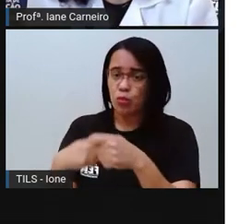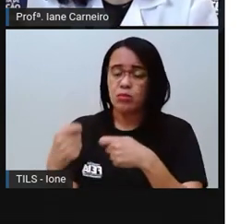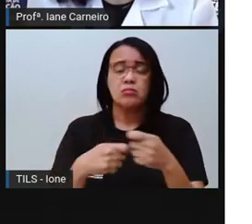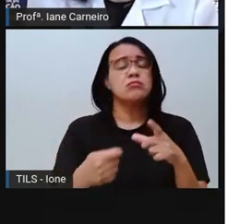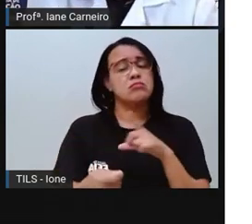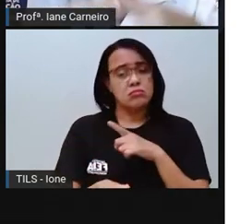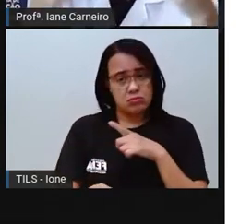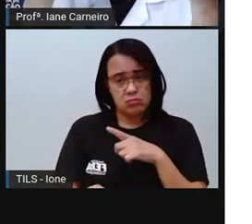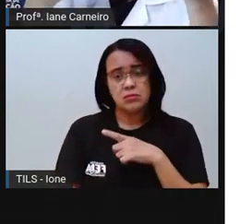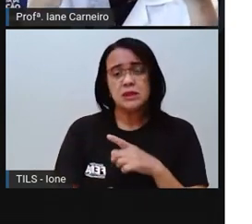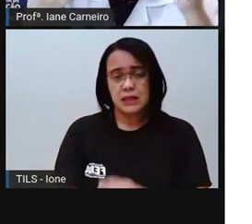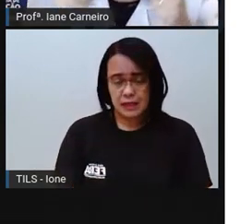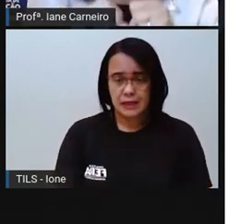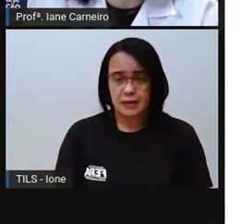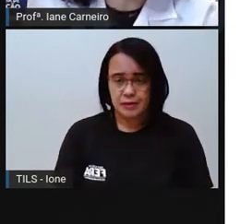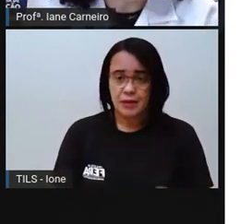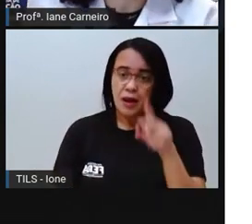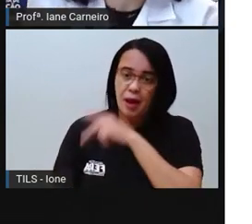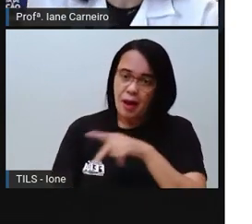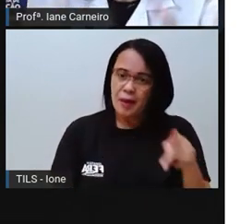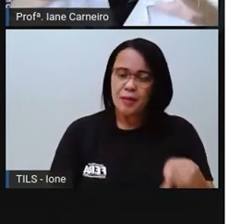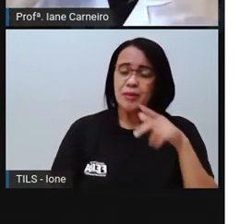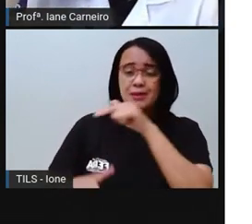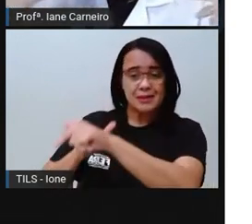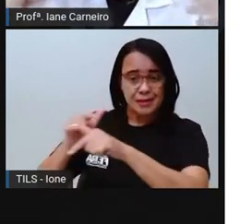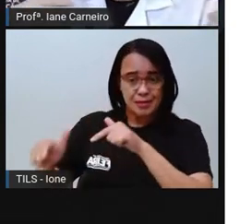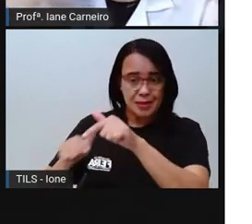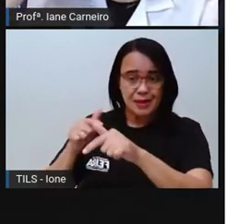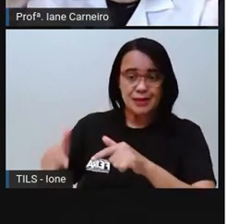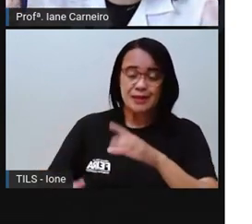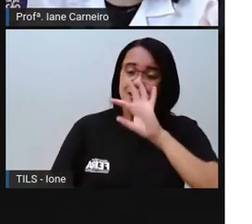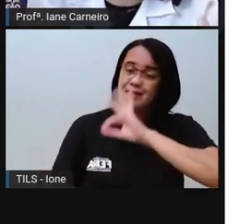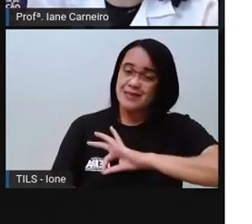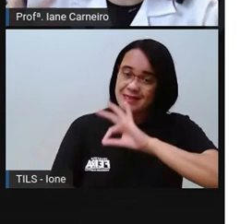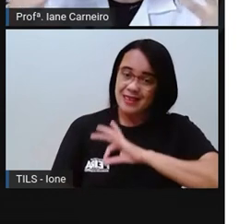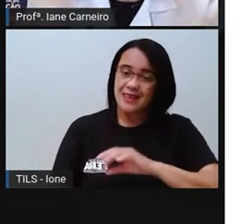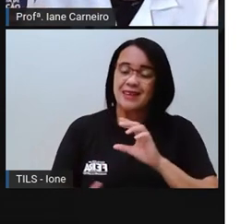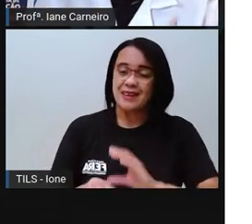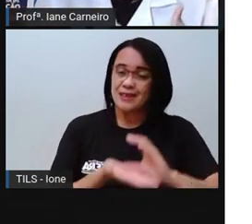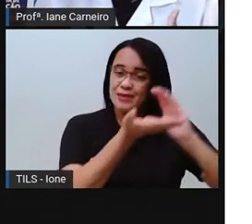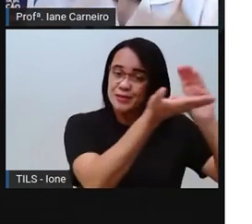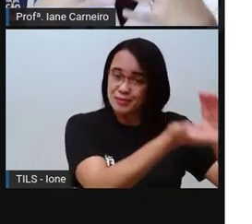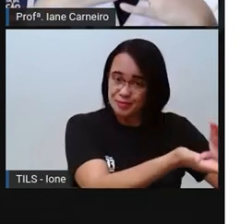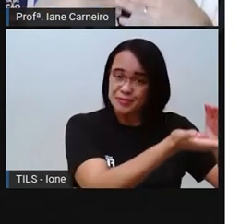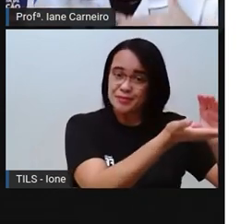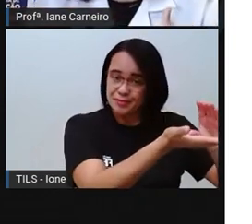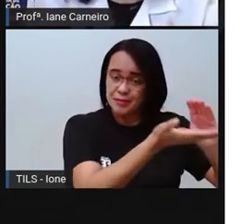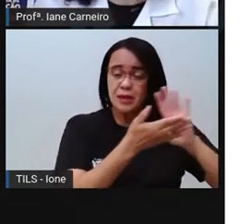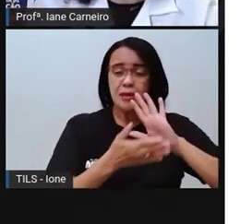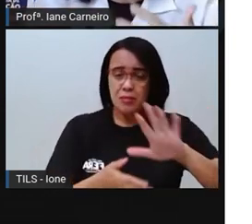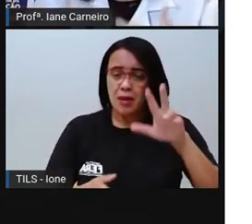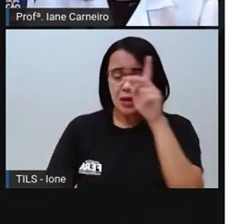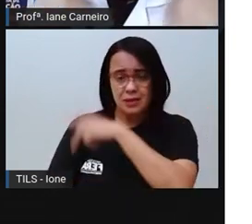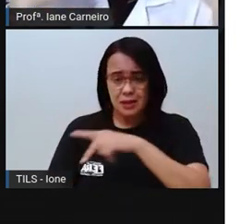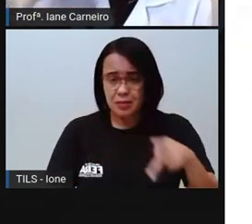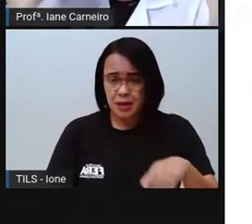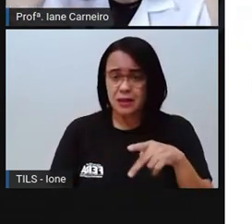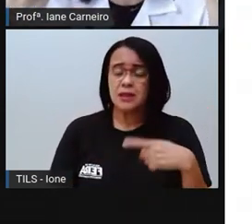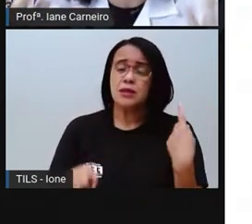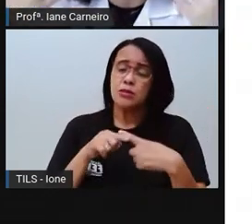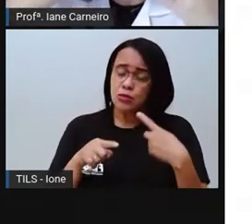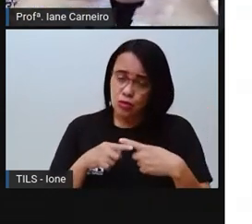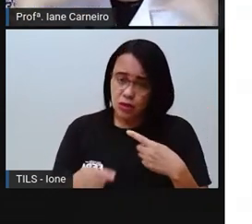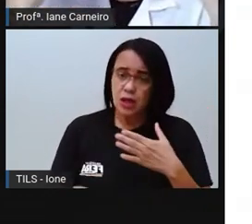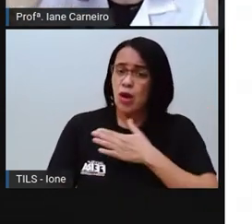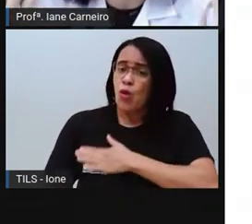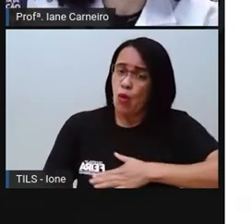aqui trabalhando para receber o salário dela, né? Mas também a Pro está trabalhando aqui porque eu gosto, né? A Pro gosta para se